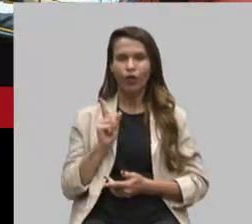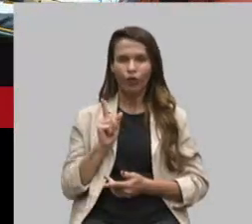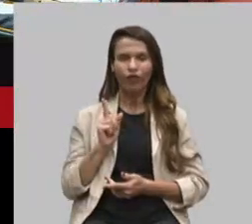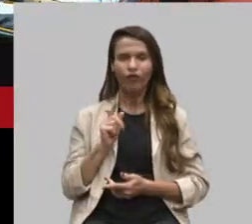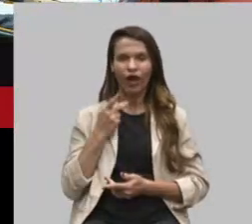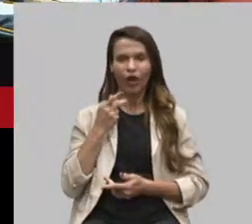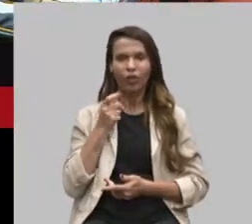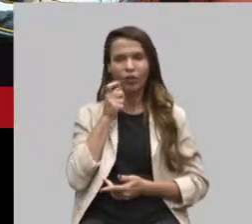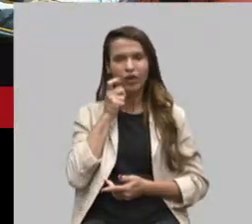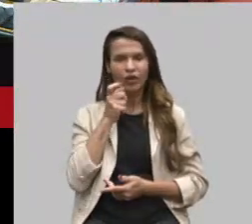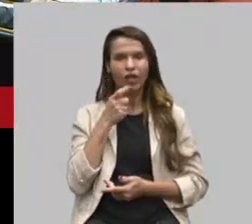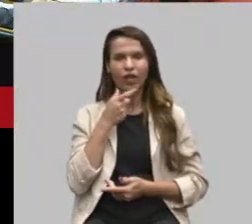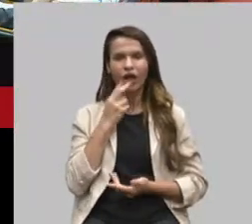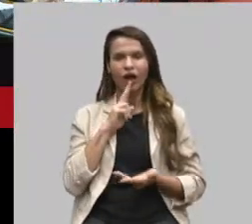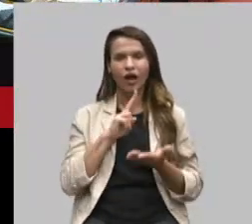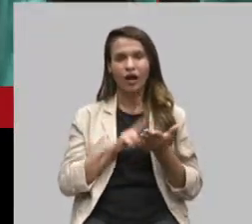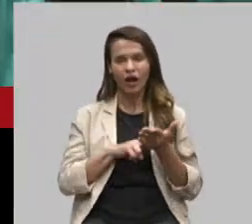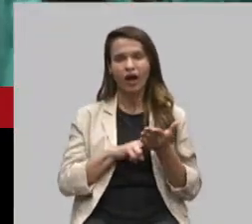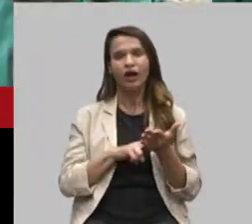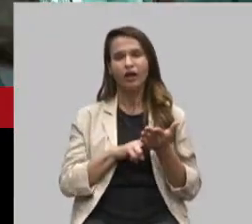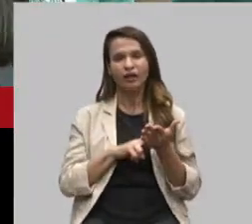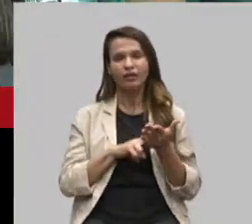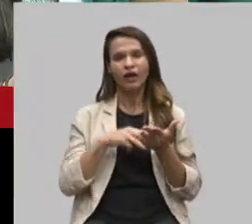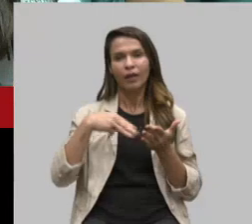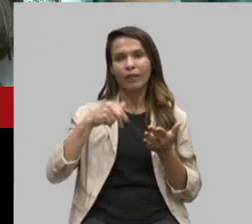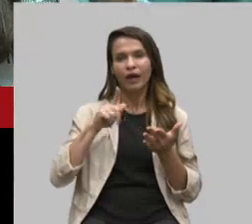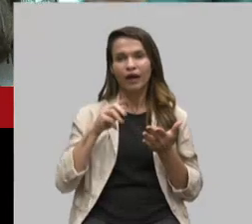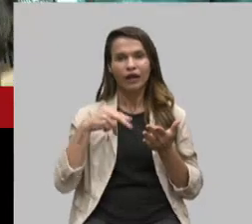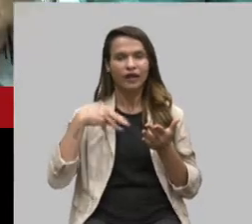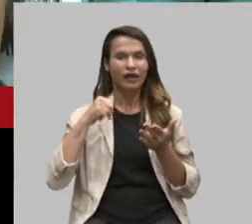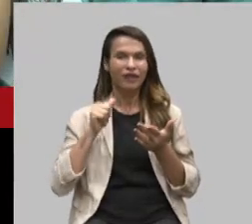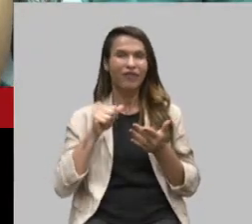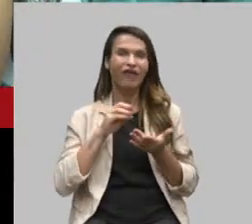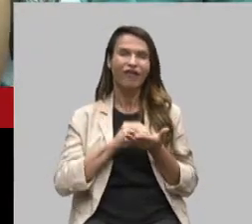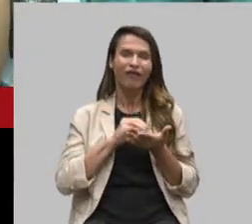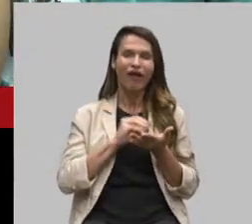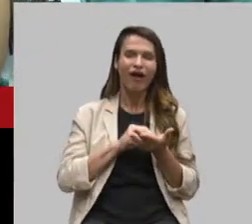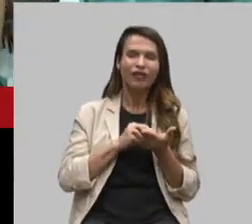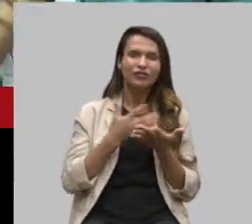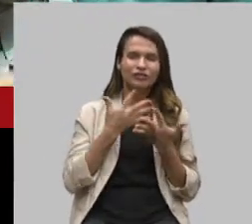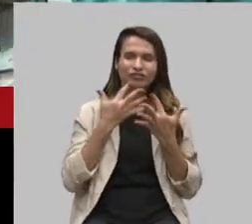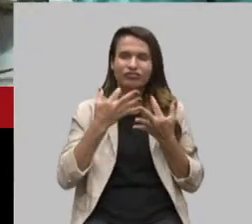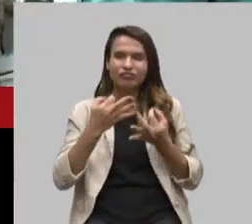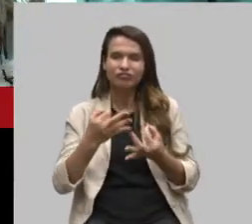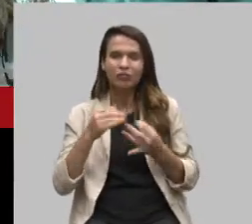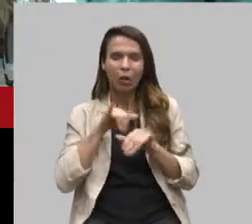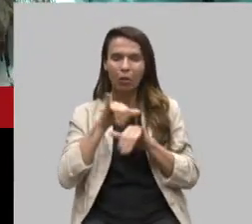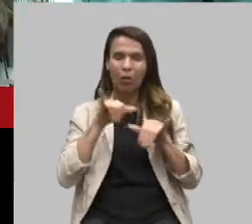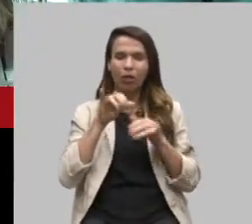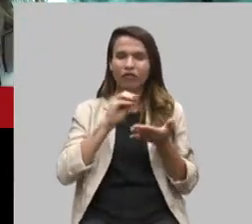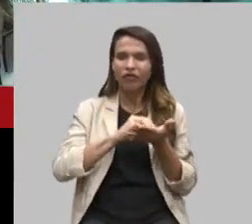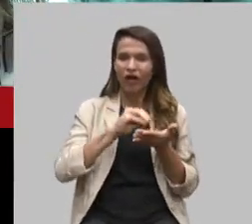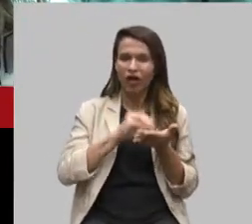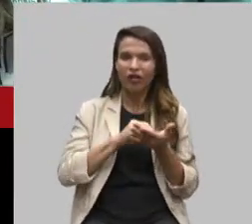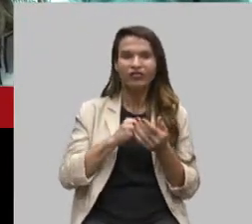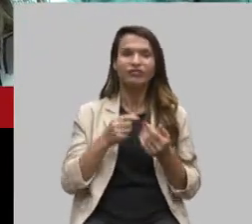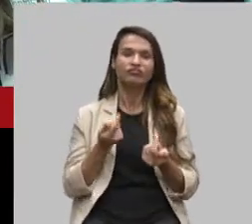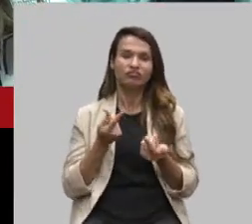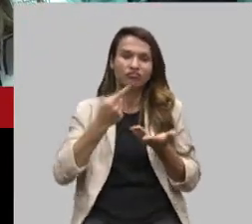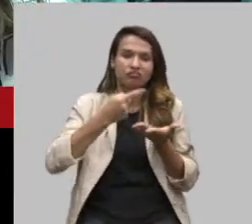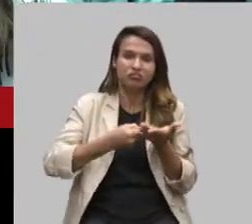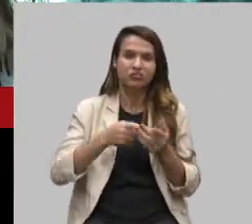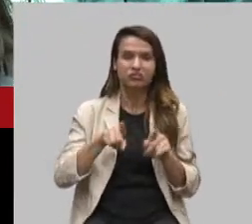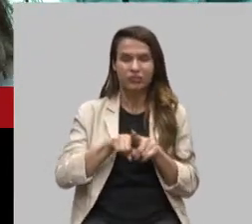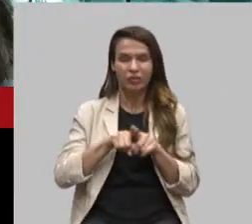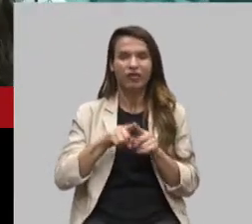na Carta Magna mas só que igual ele mesmo falou às vezes não é muito escutado não é muito e propagado e também às vezes não é muito comprido segundo eu